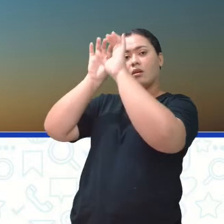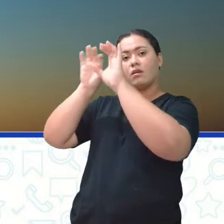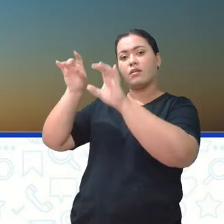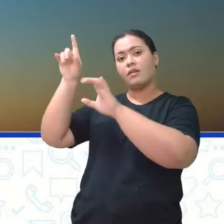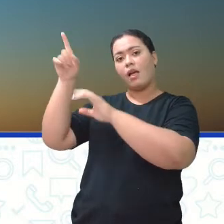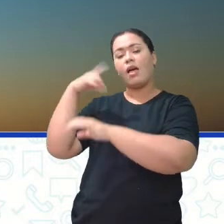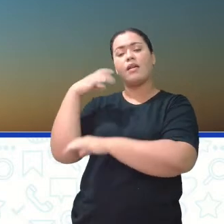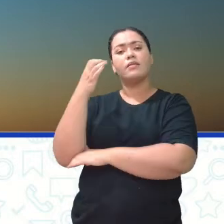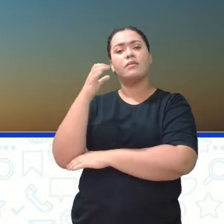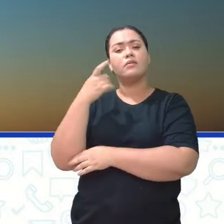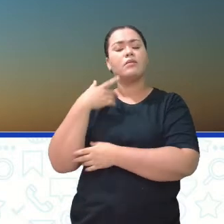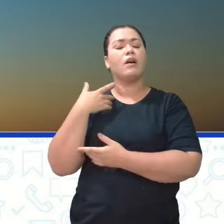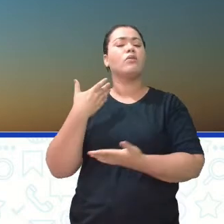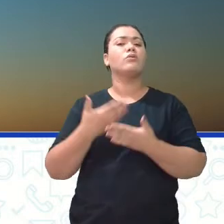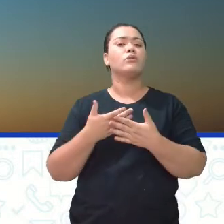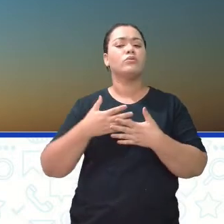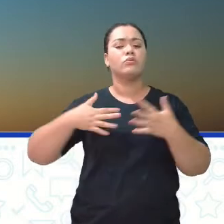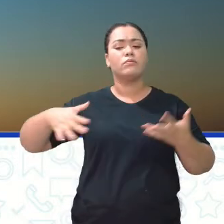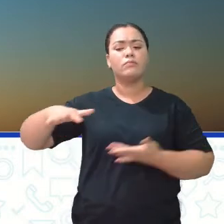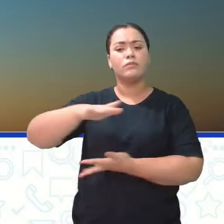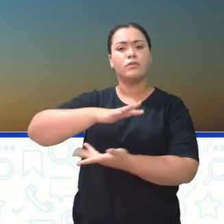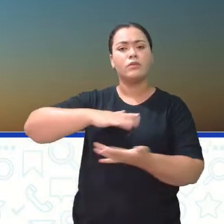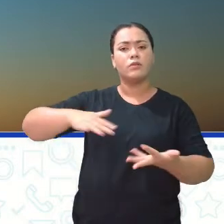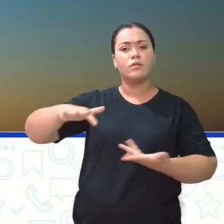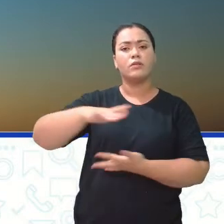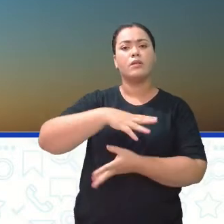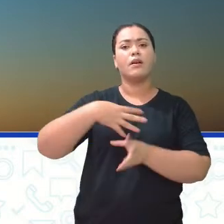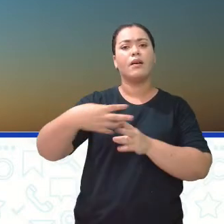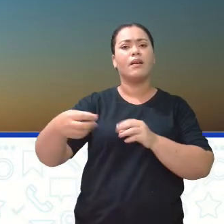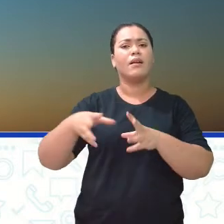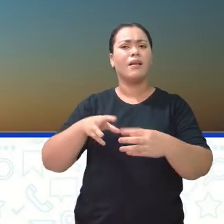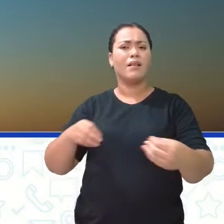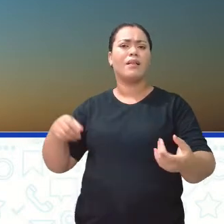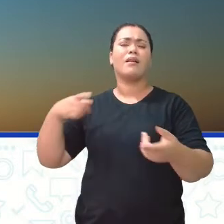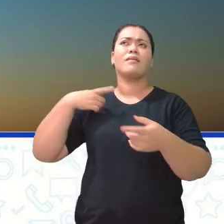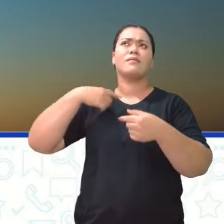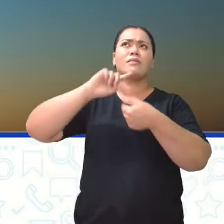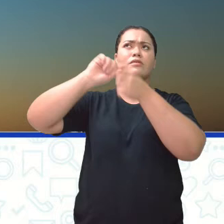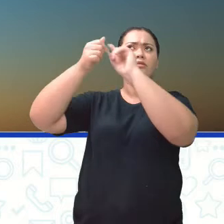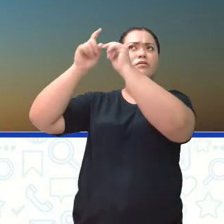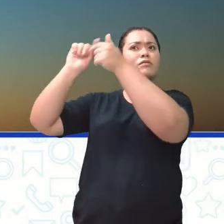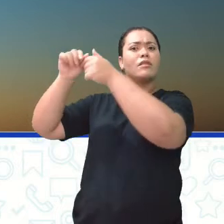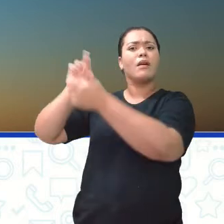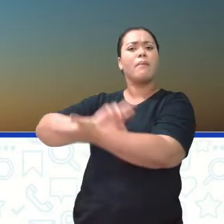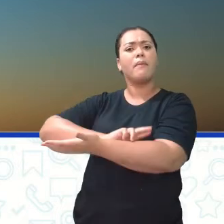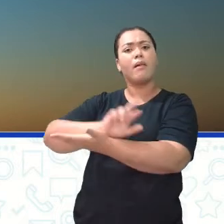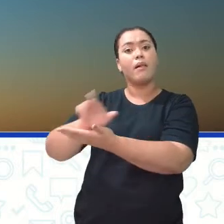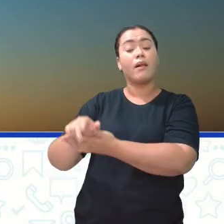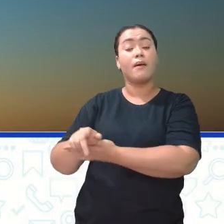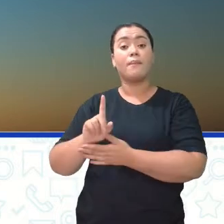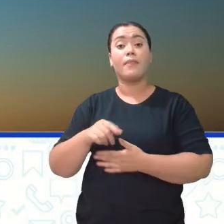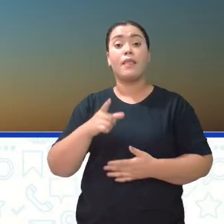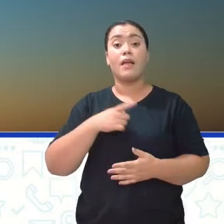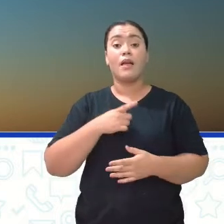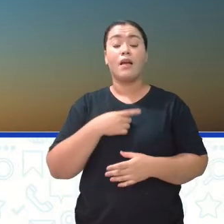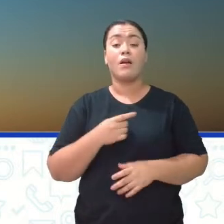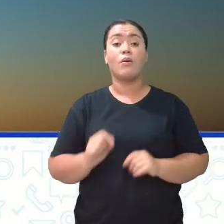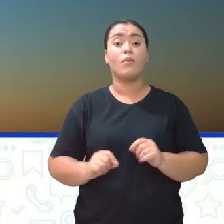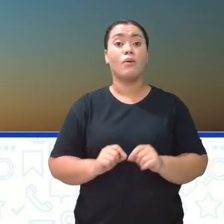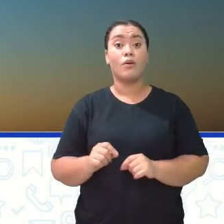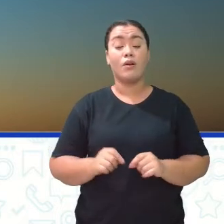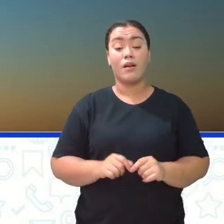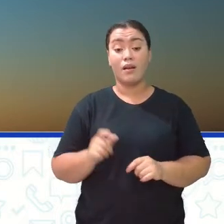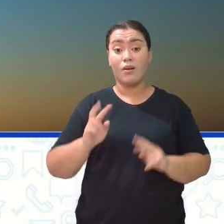estudar o universo, galáxia, estrelas, planetas e vários fenômenos. E por isso aí o homem sempre